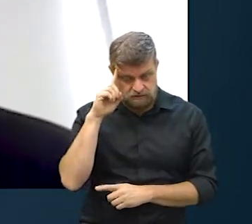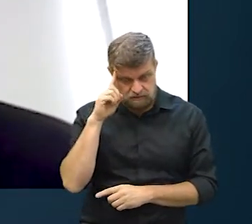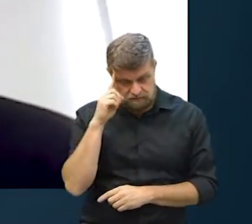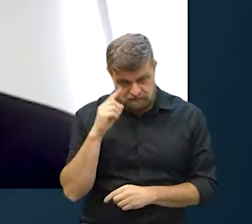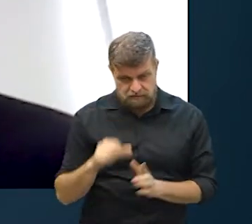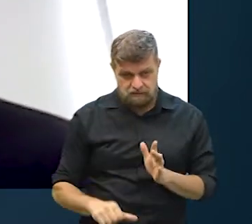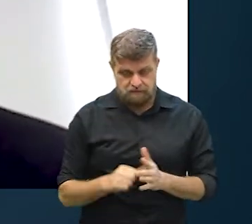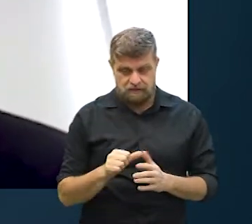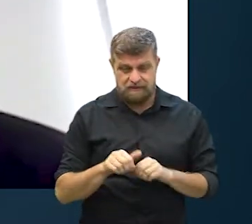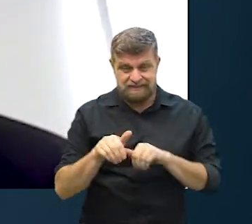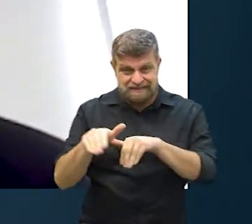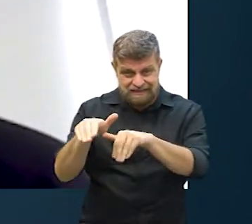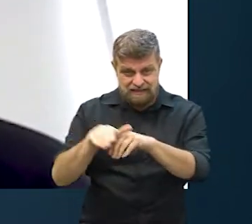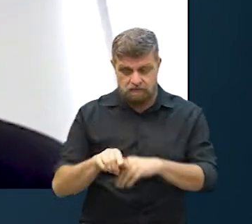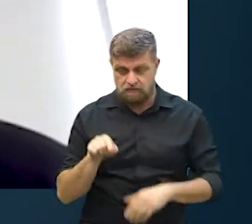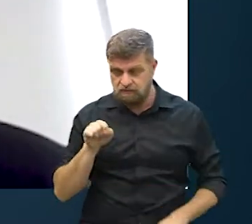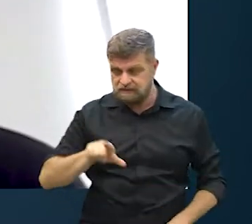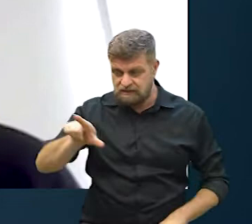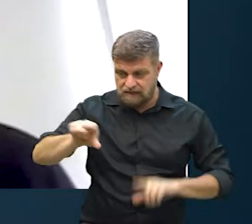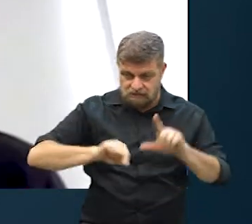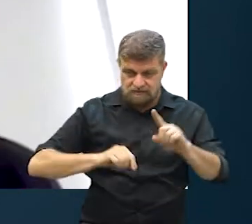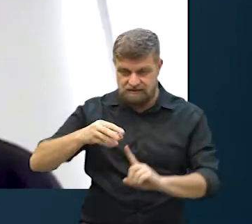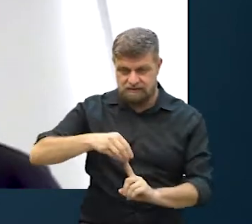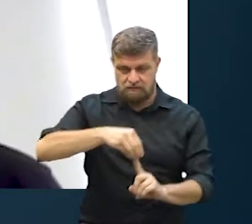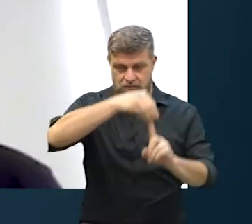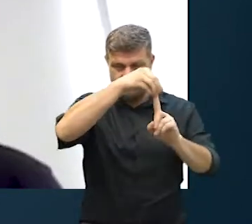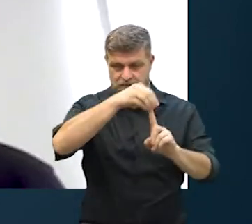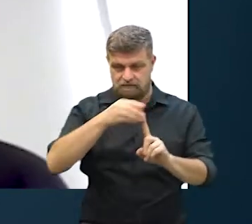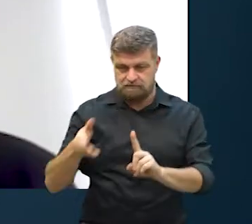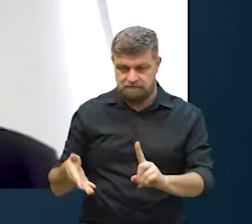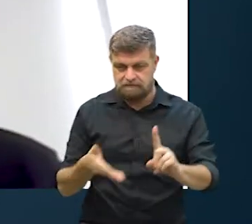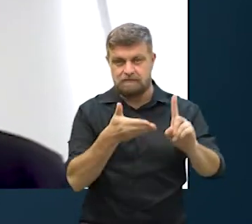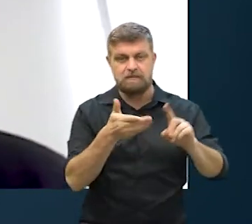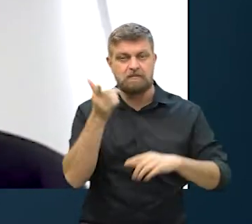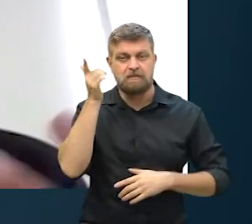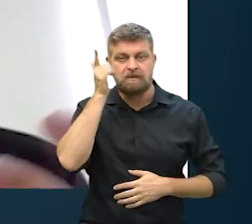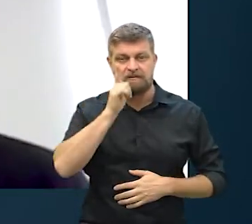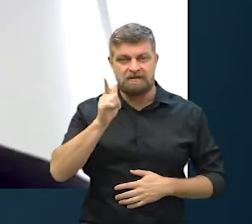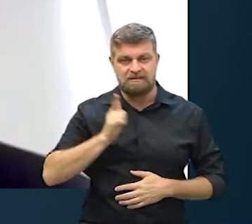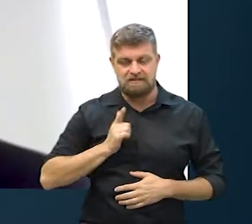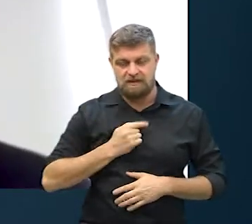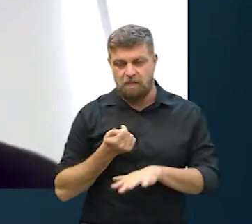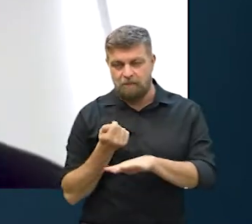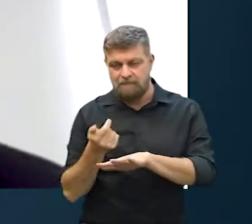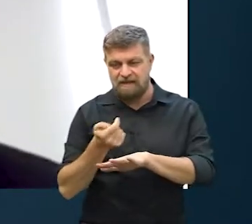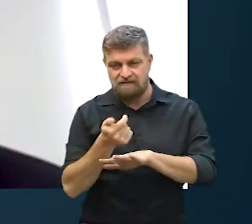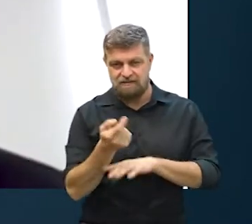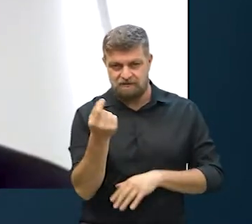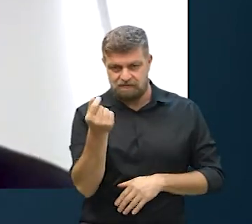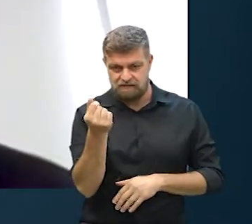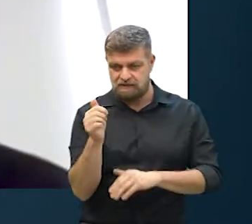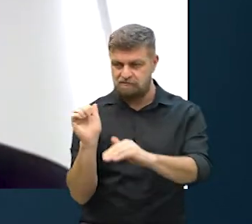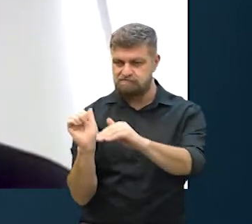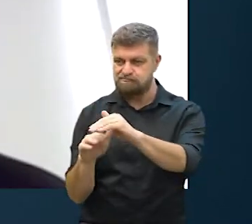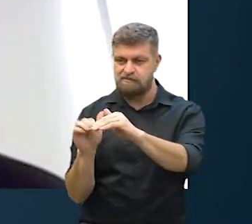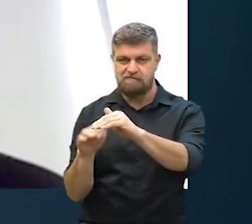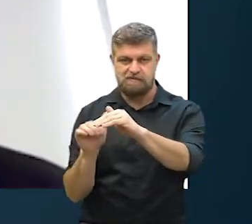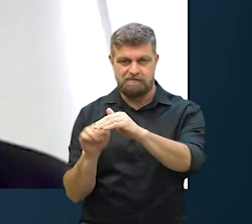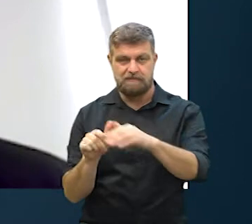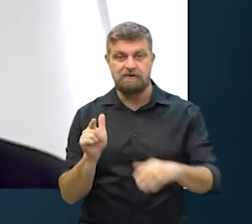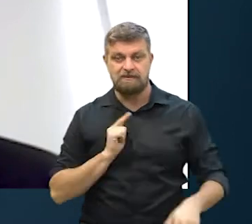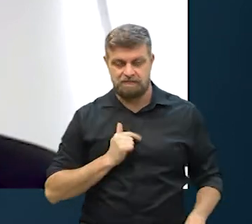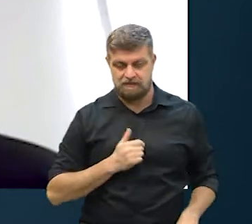nessa primeira quinzena de setembro, se você indicasse um amigo, você ganhava um benefício, né, um valor na conta, e o